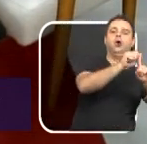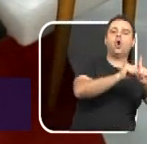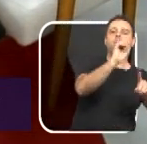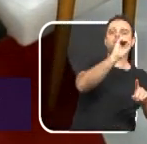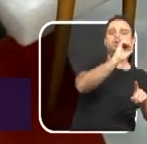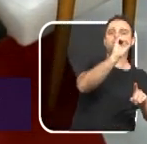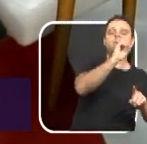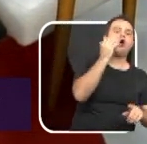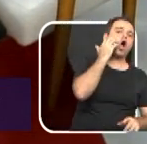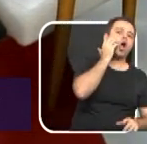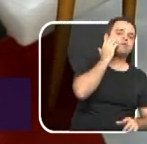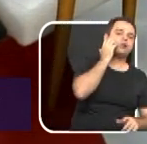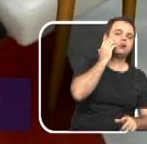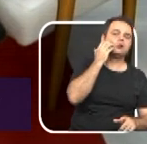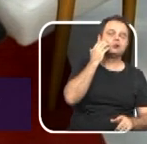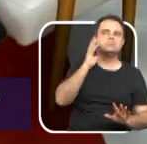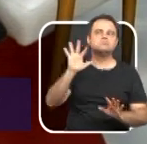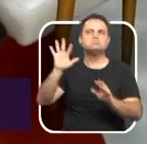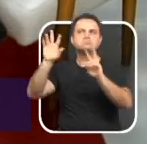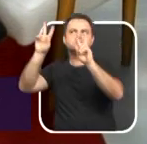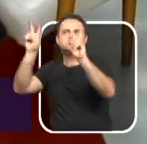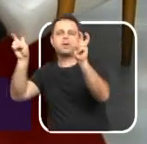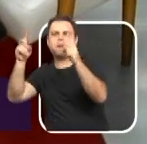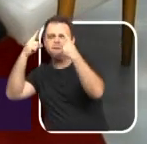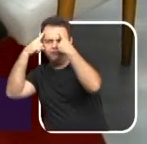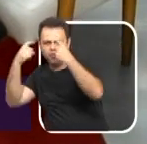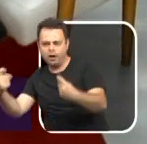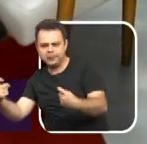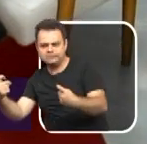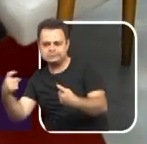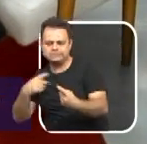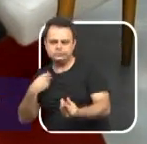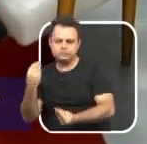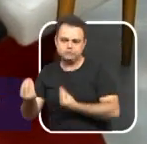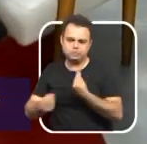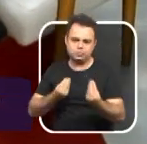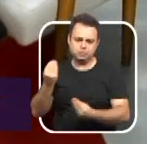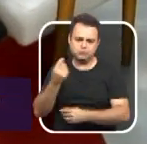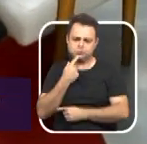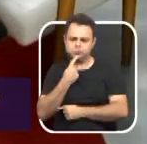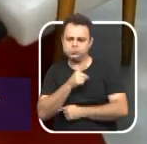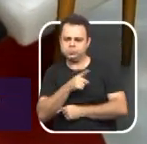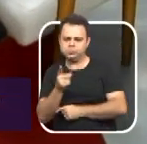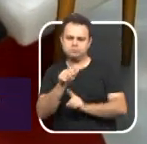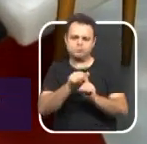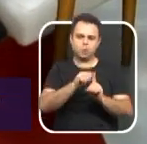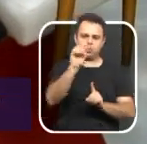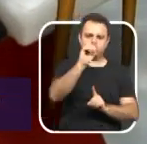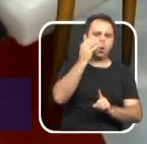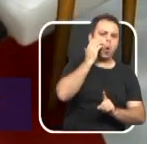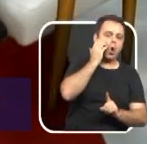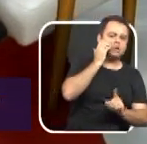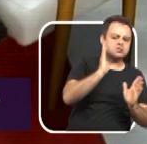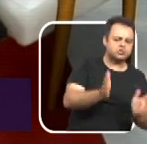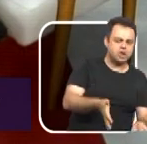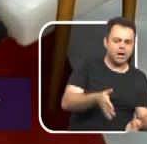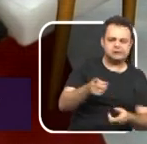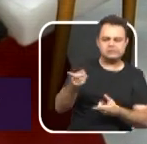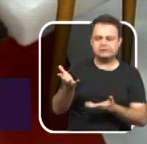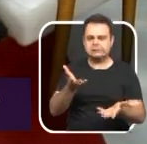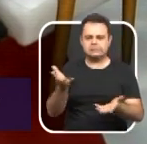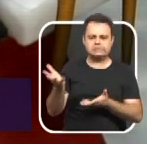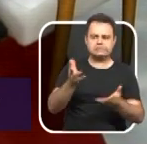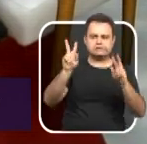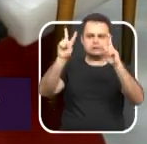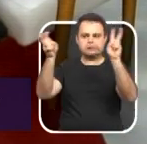tinha que contrapor. Era Outubro Rosa com falar de violência doméstica, mas a gente não podia esquecer que as mulheres que também vivenciam o